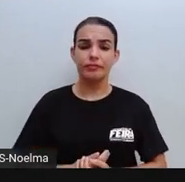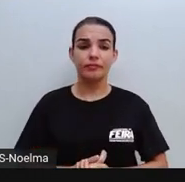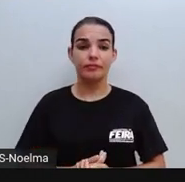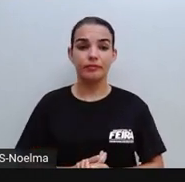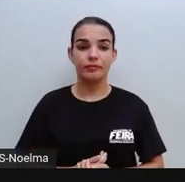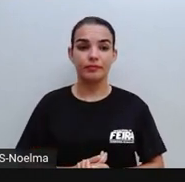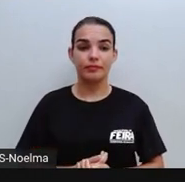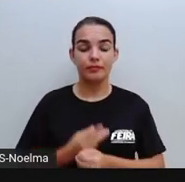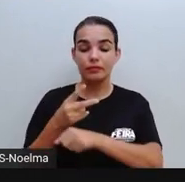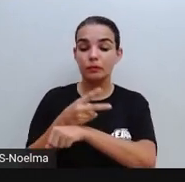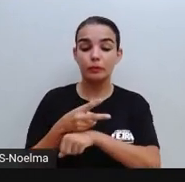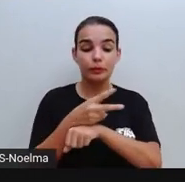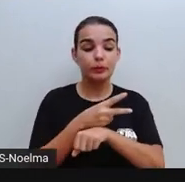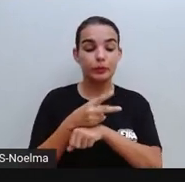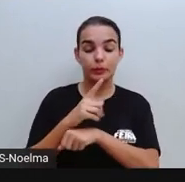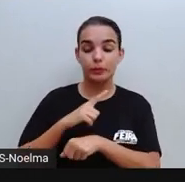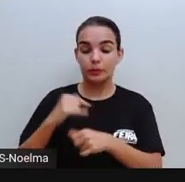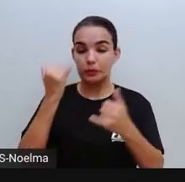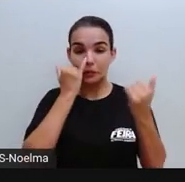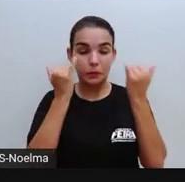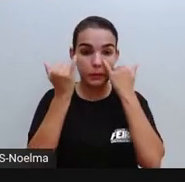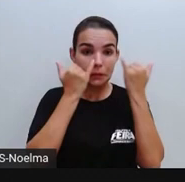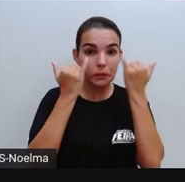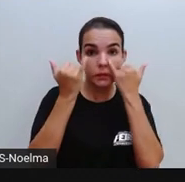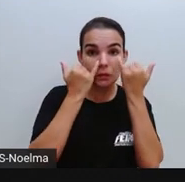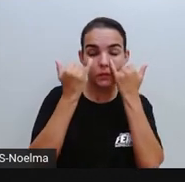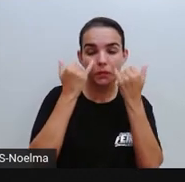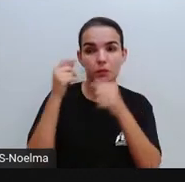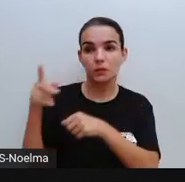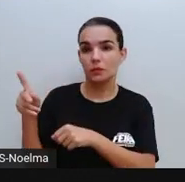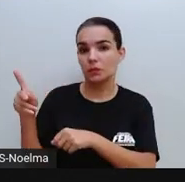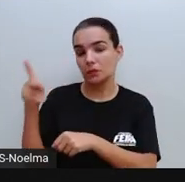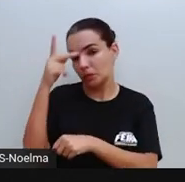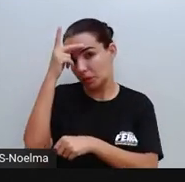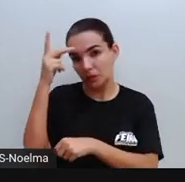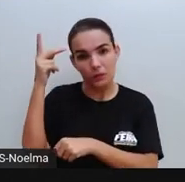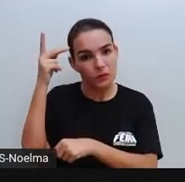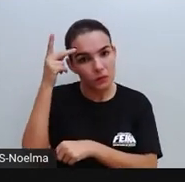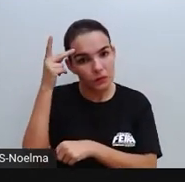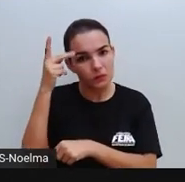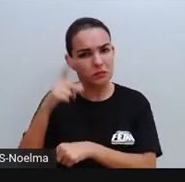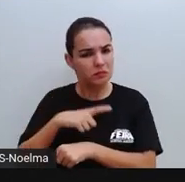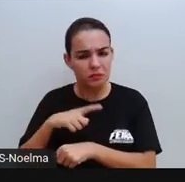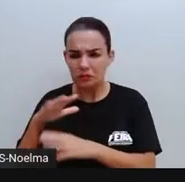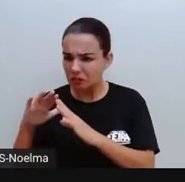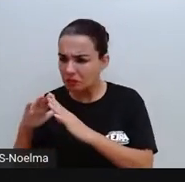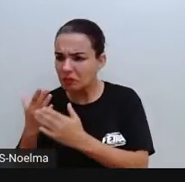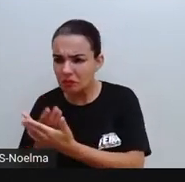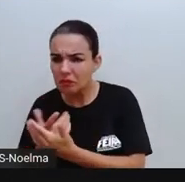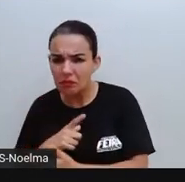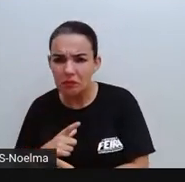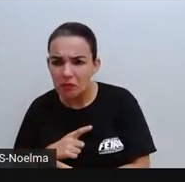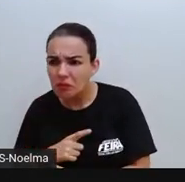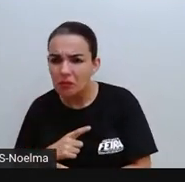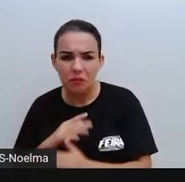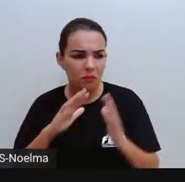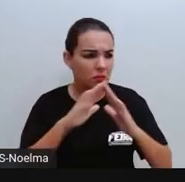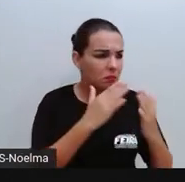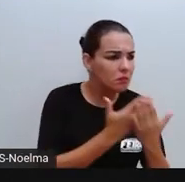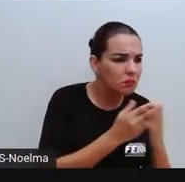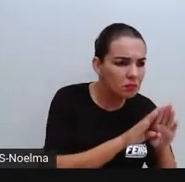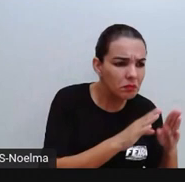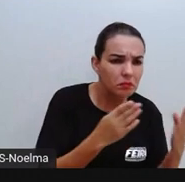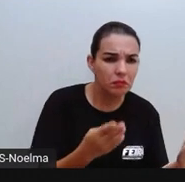gente procurava informações né é com as pessoas aí sim vai ter aula vai poder abrir escola e